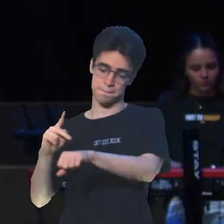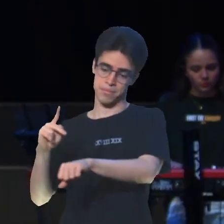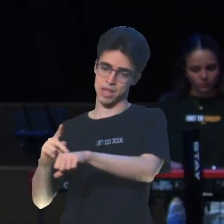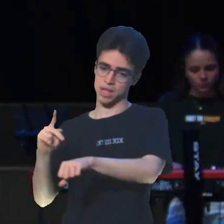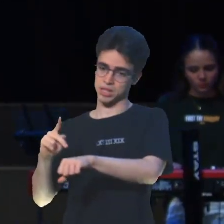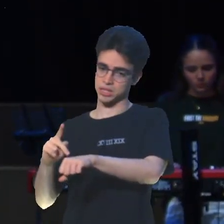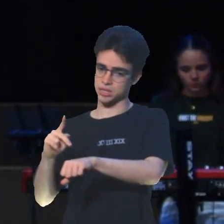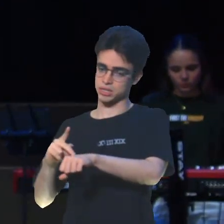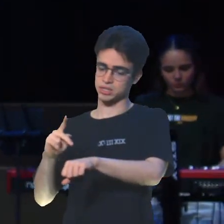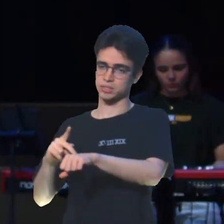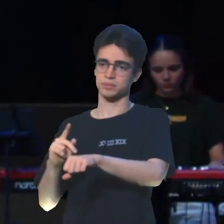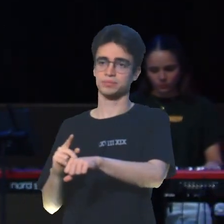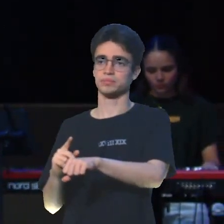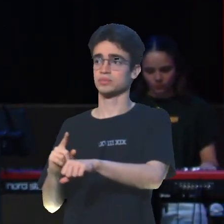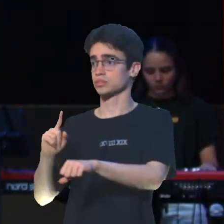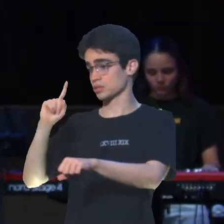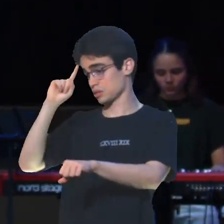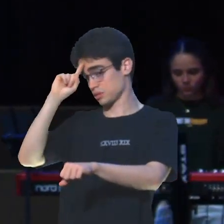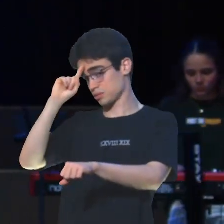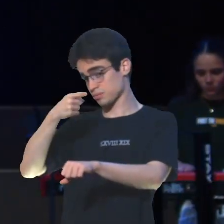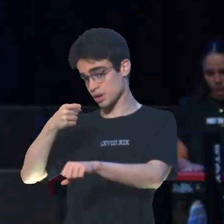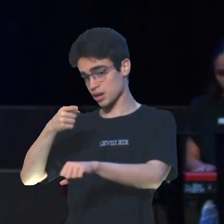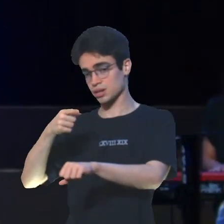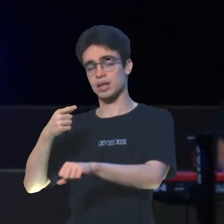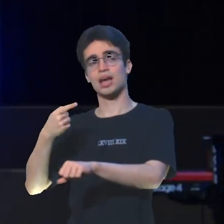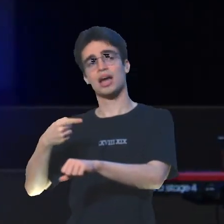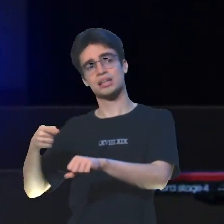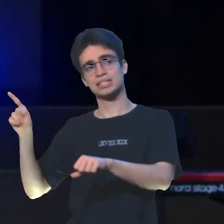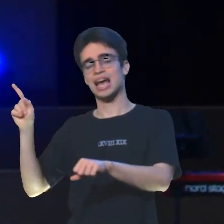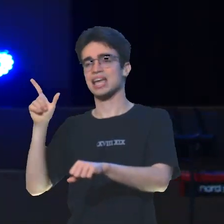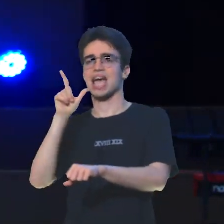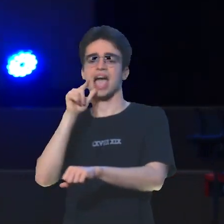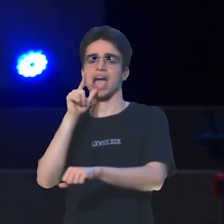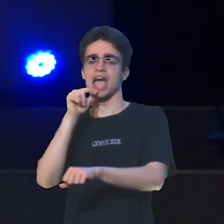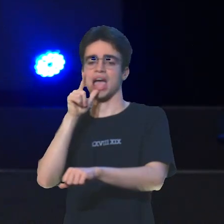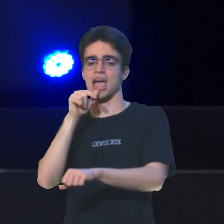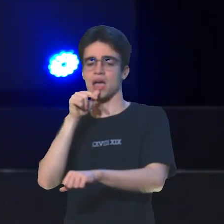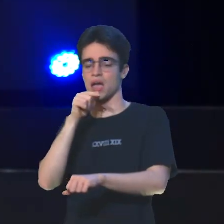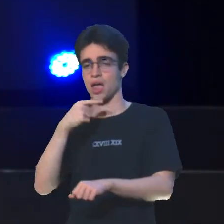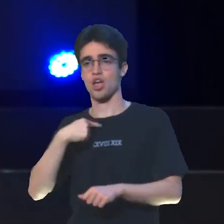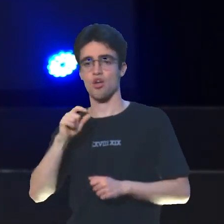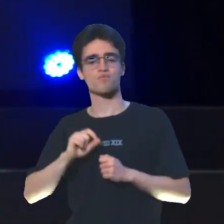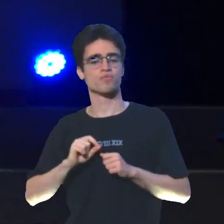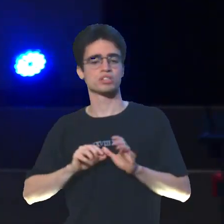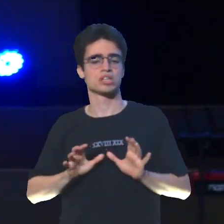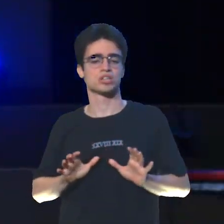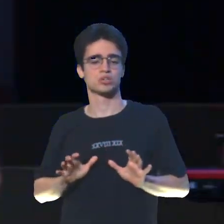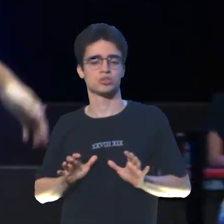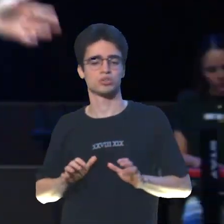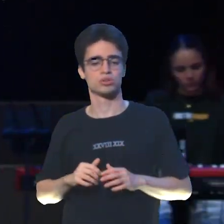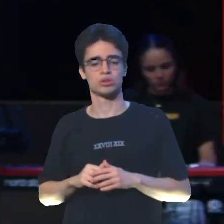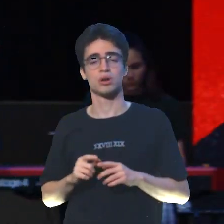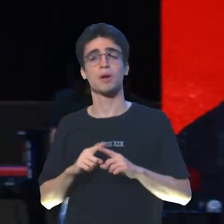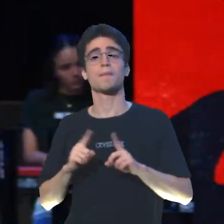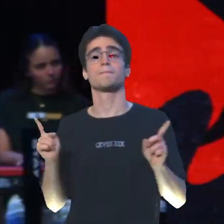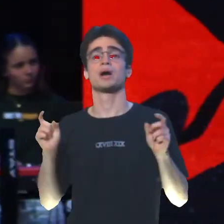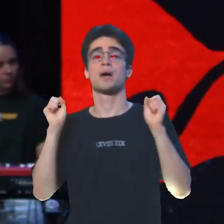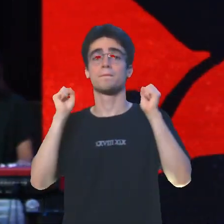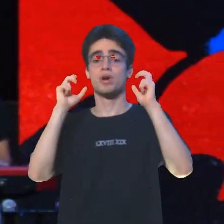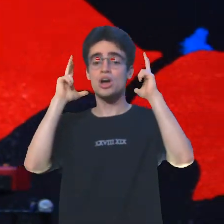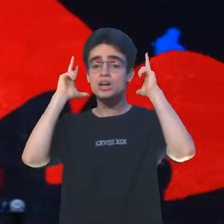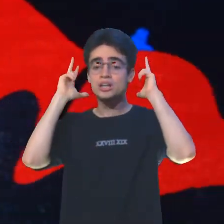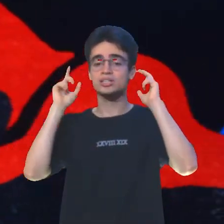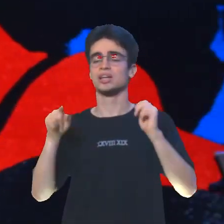rocha e ordene que dela saia água, e eu vou fazer isso. E Moisés,